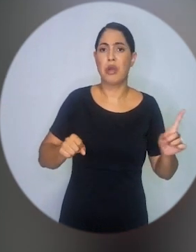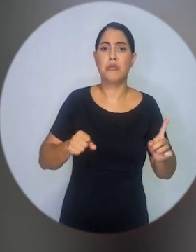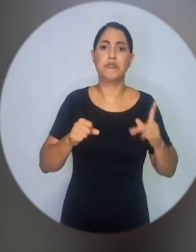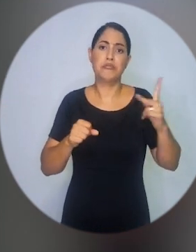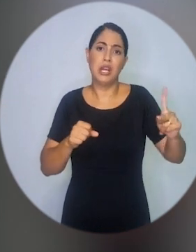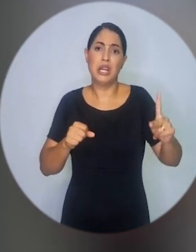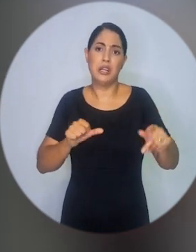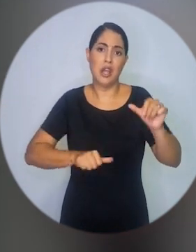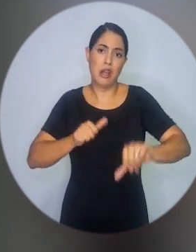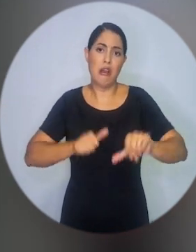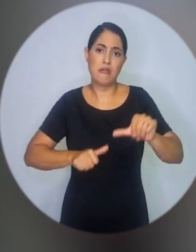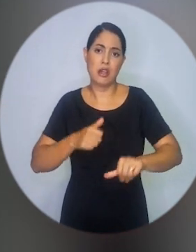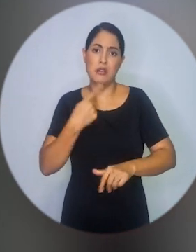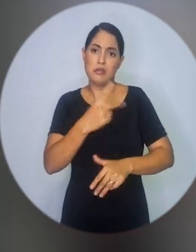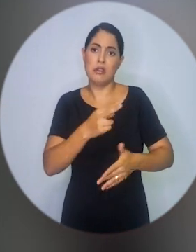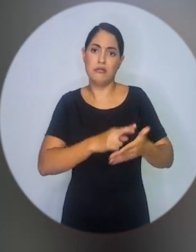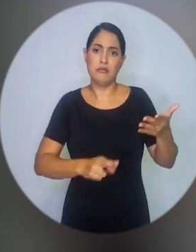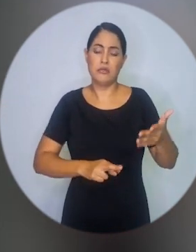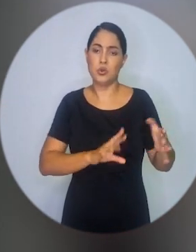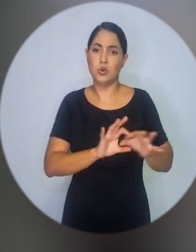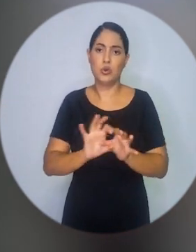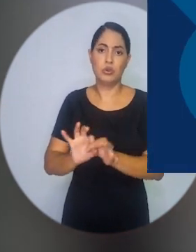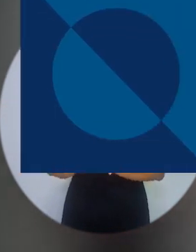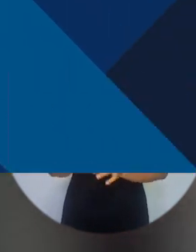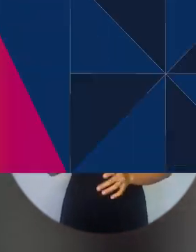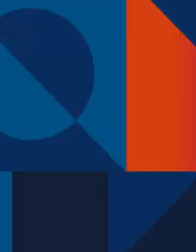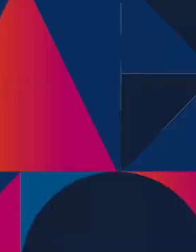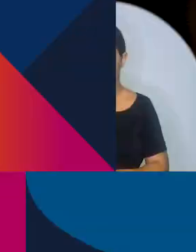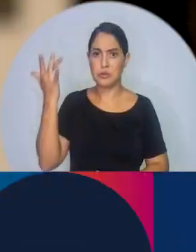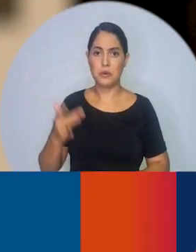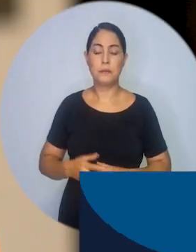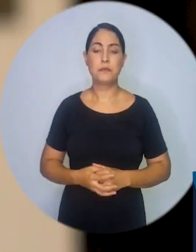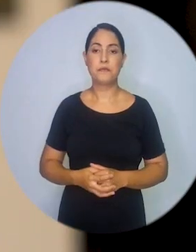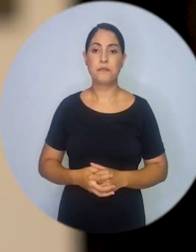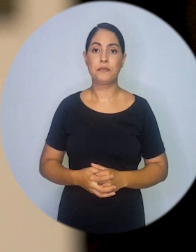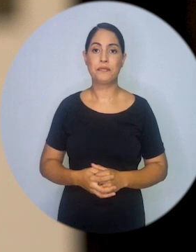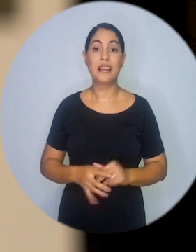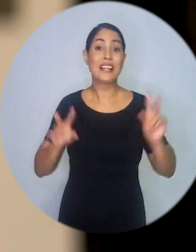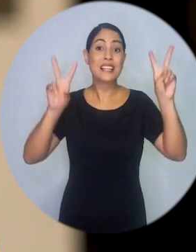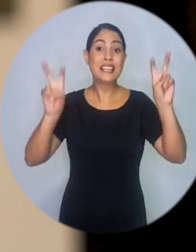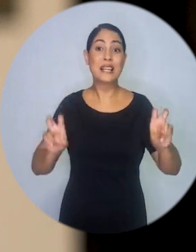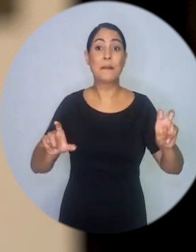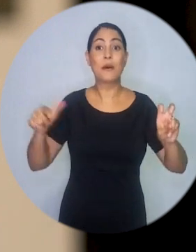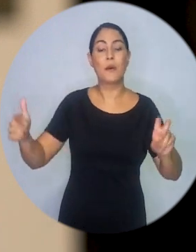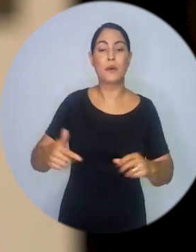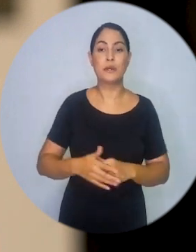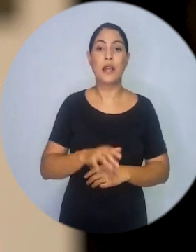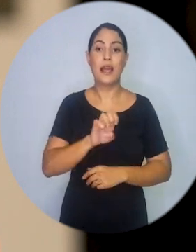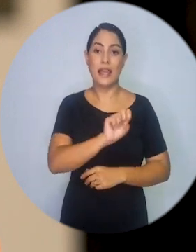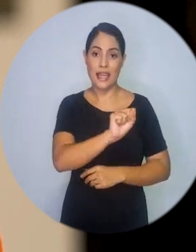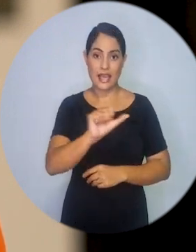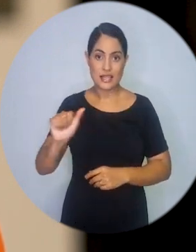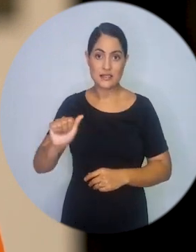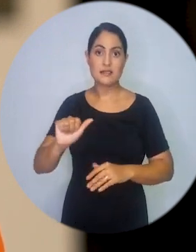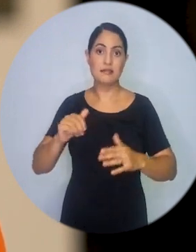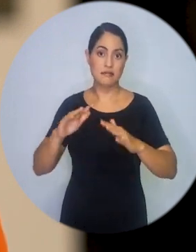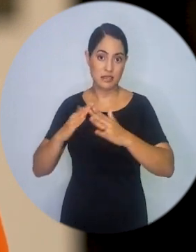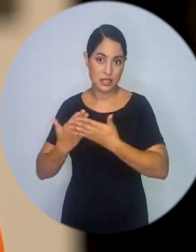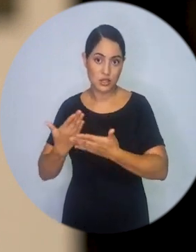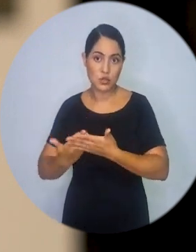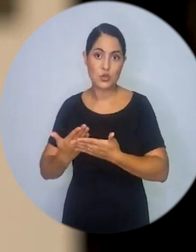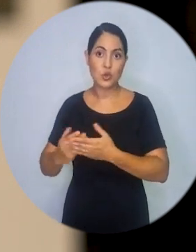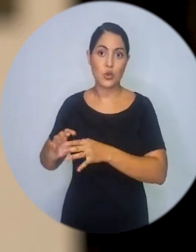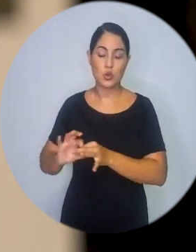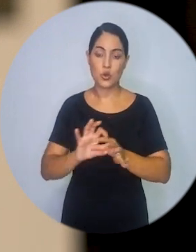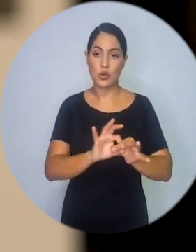com que entendesse, no caso concreto, a intervenção de terceiros. Mudando de assunto, a Escola Superior de Advocacia